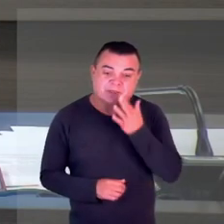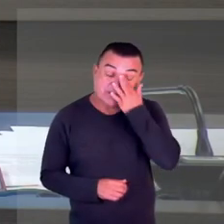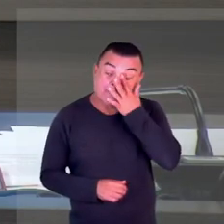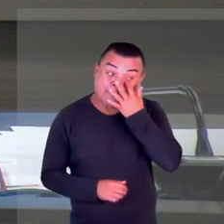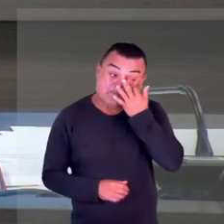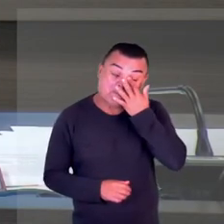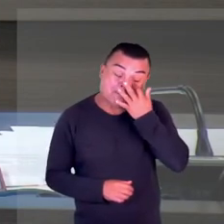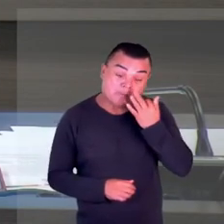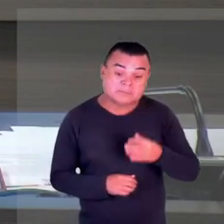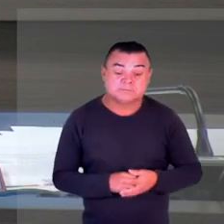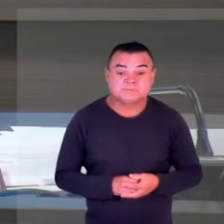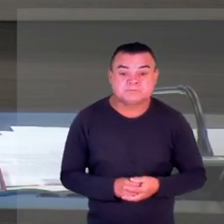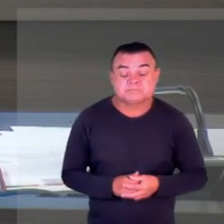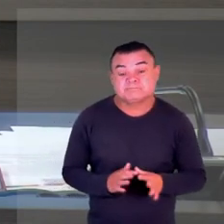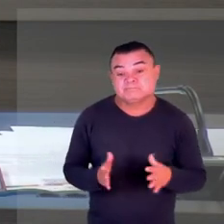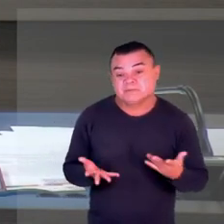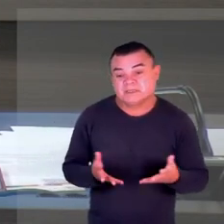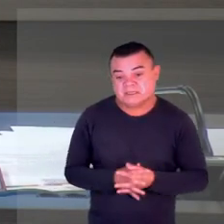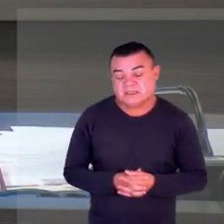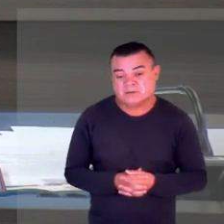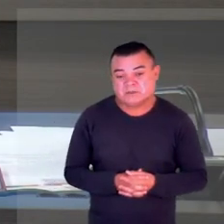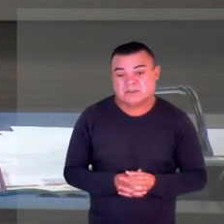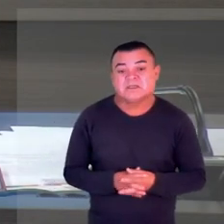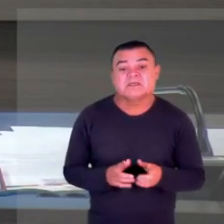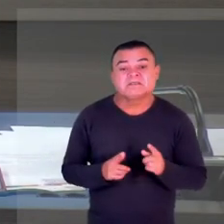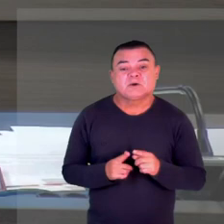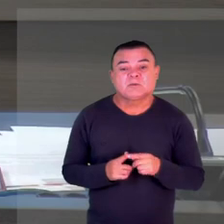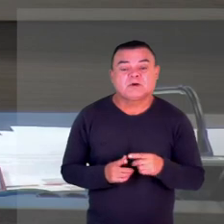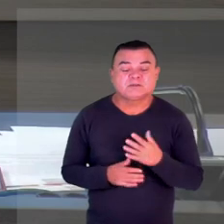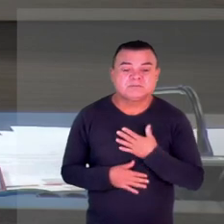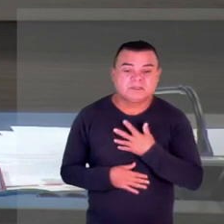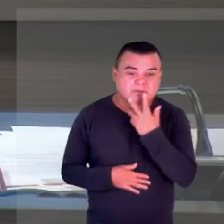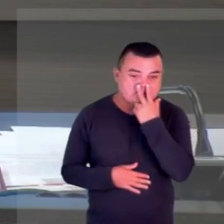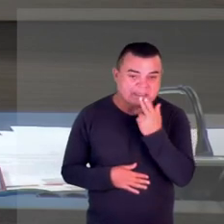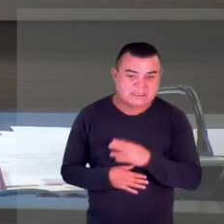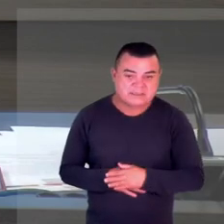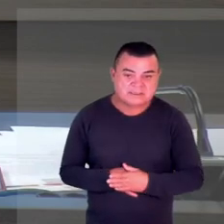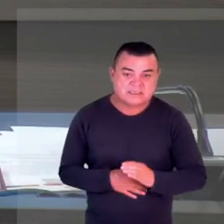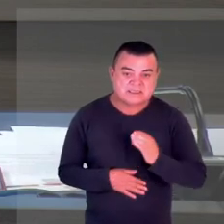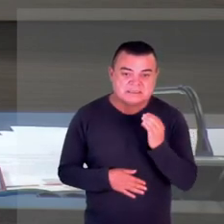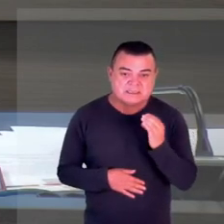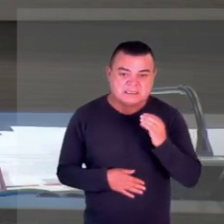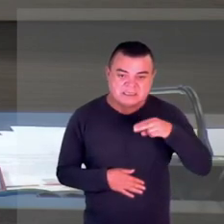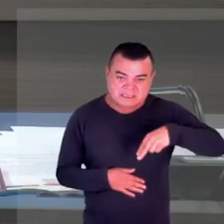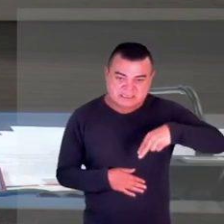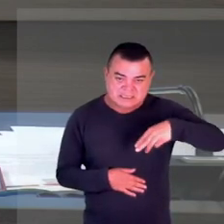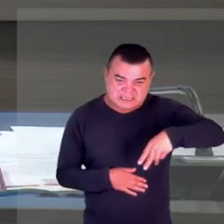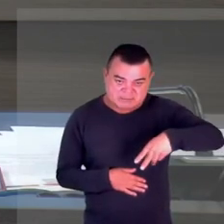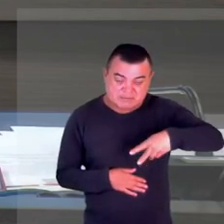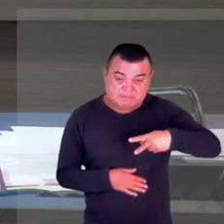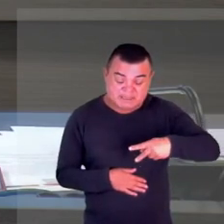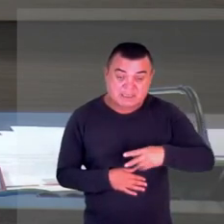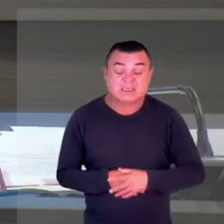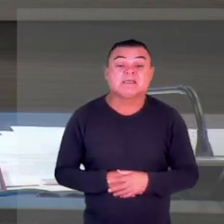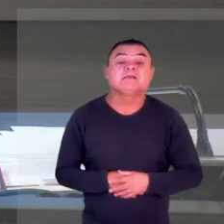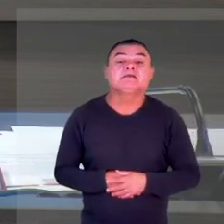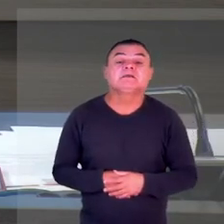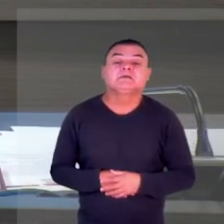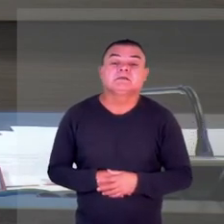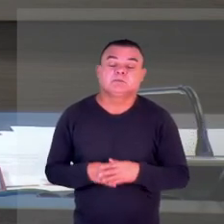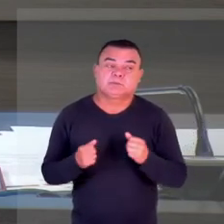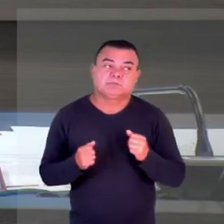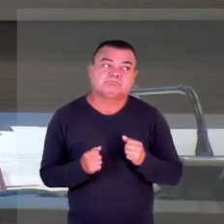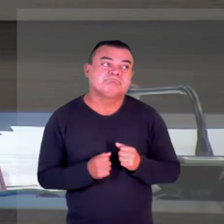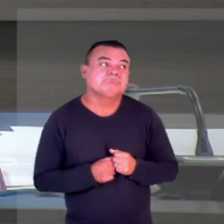Eh então Esse é um ponto que me parece Talvez o cnmp pudesse né Eu acho que eh uma